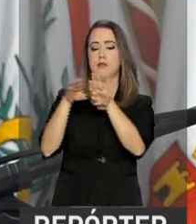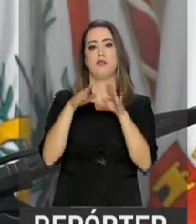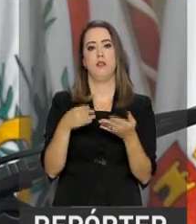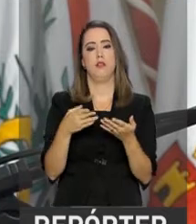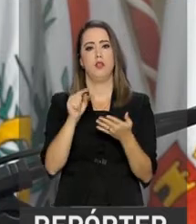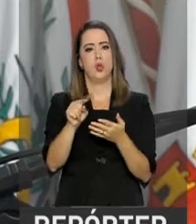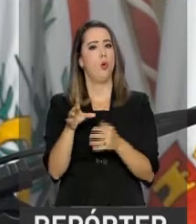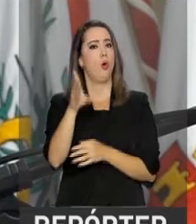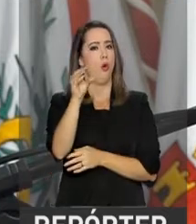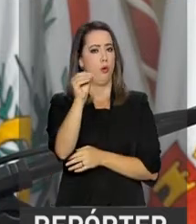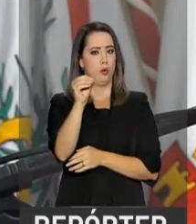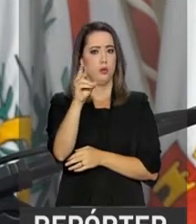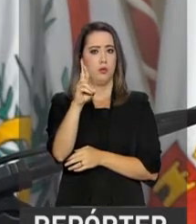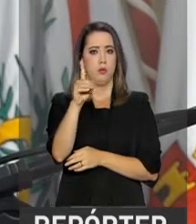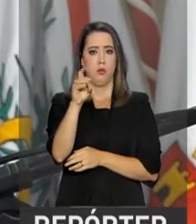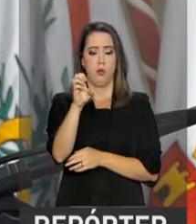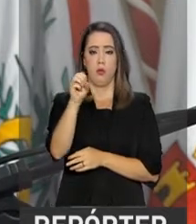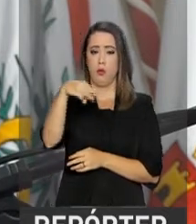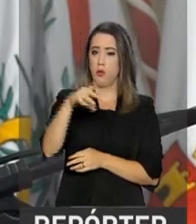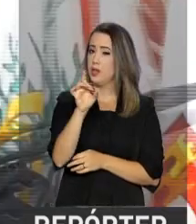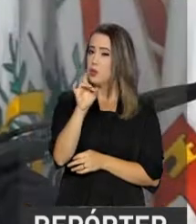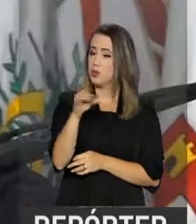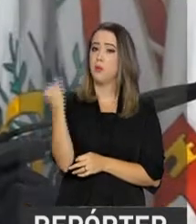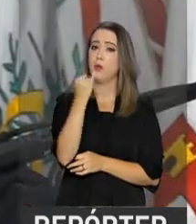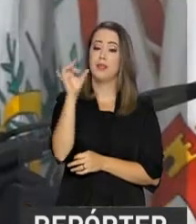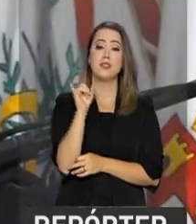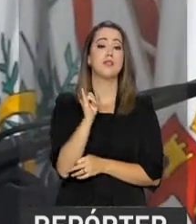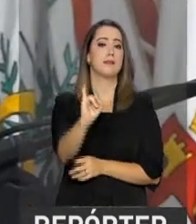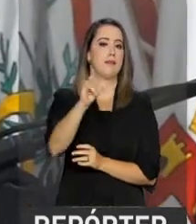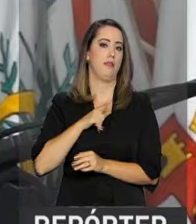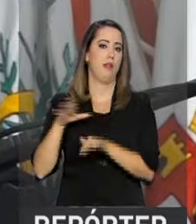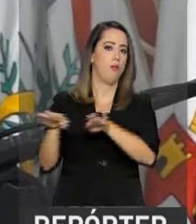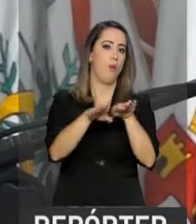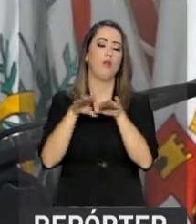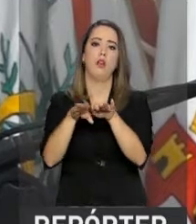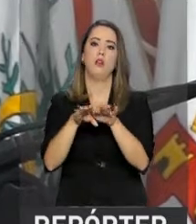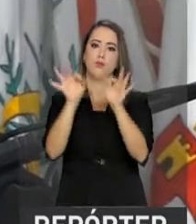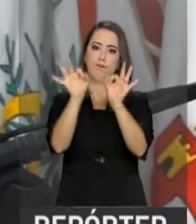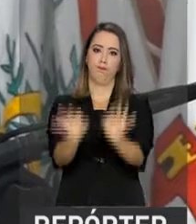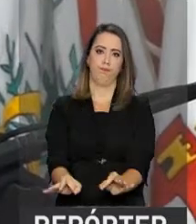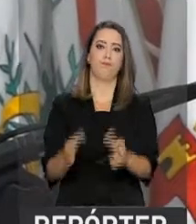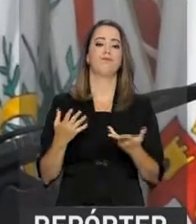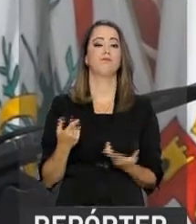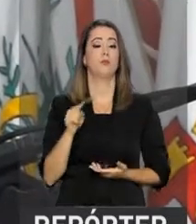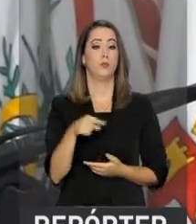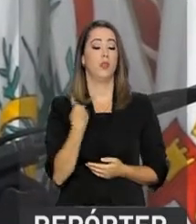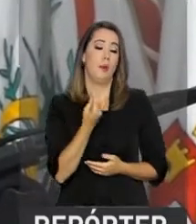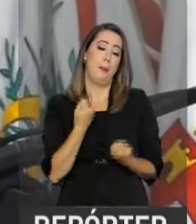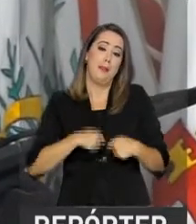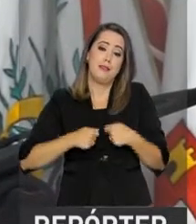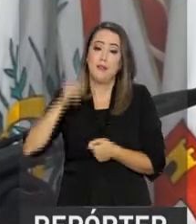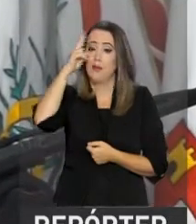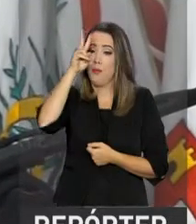a ordem que só é legítima enquanto de vontade que era entretanto lembrar que essa é uma situação